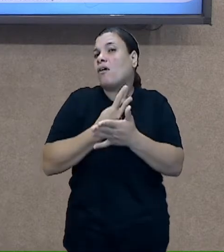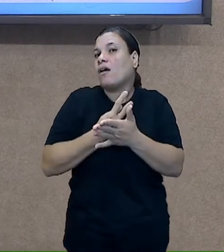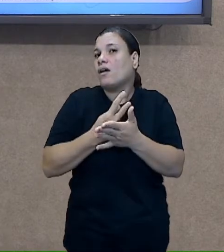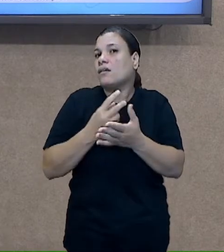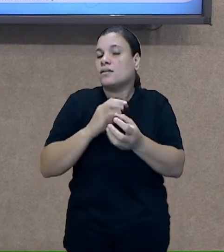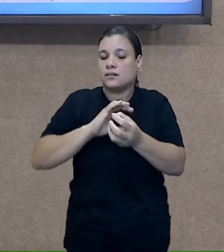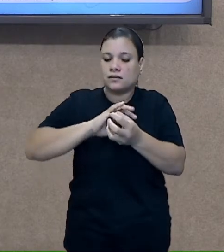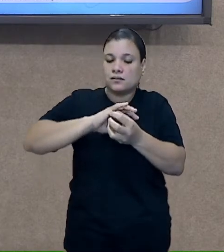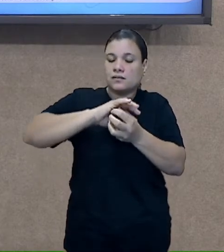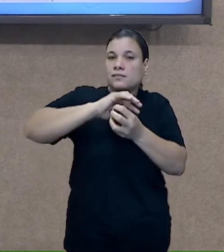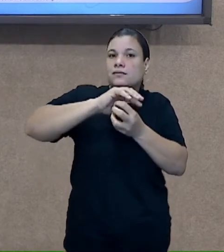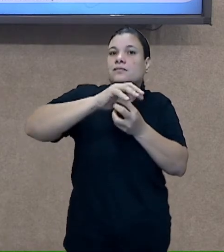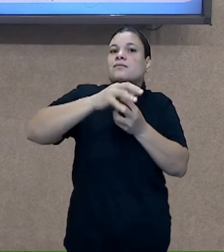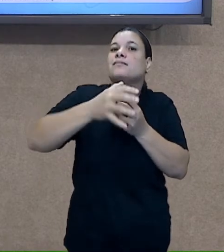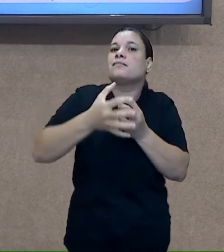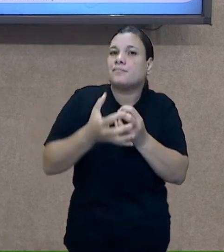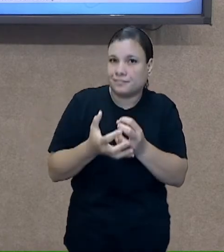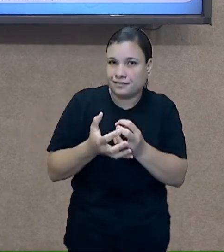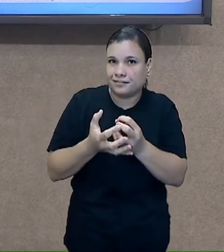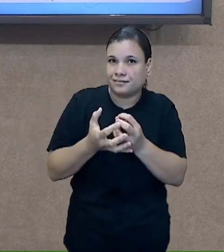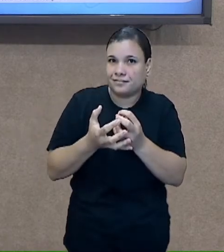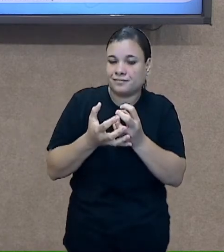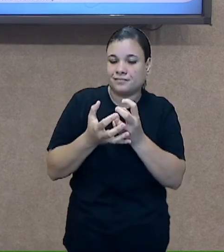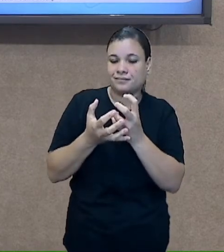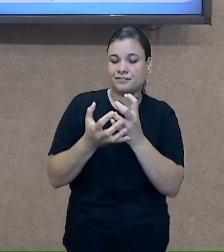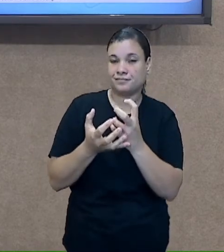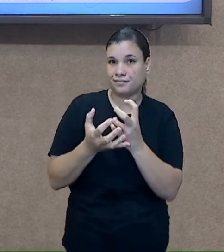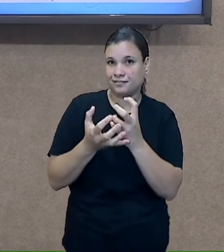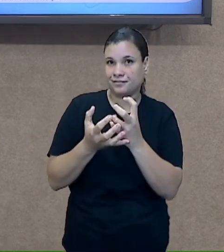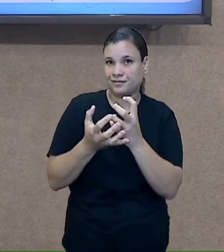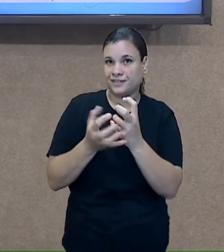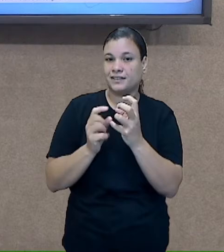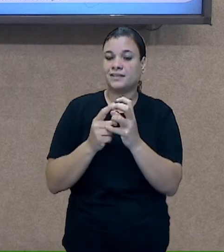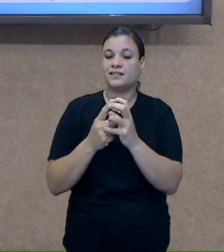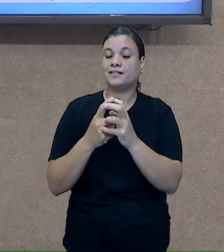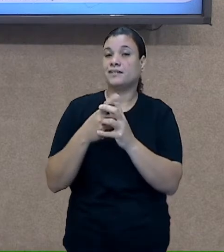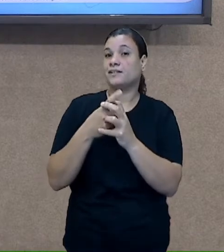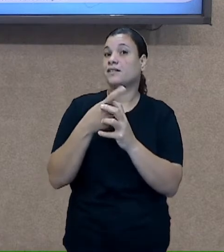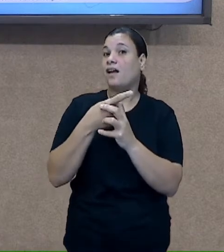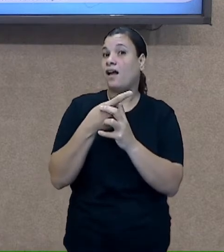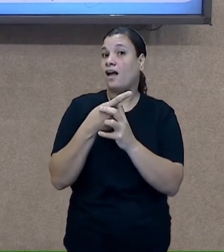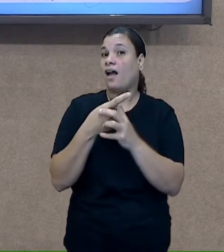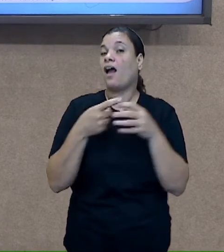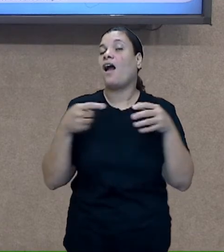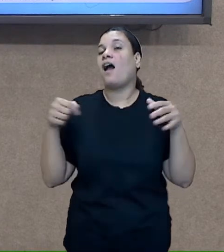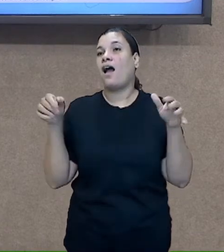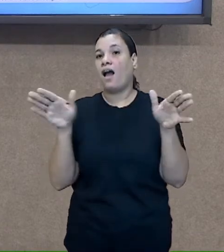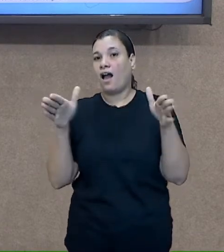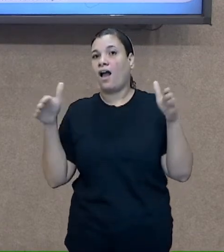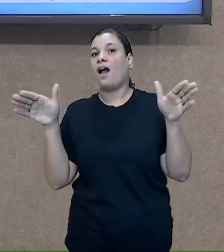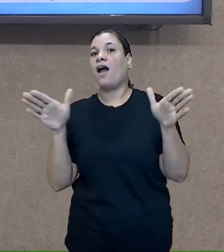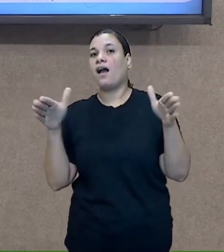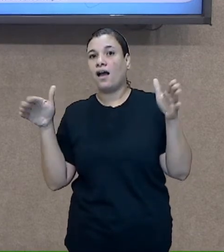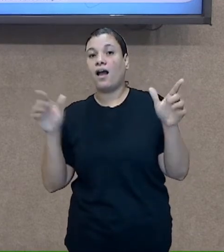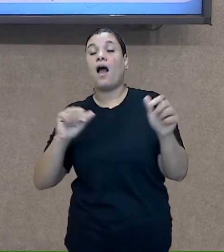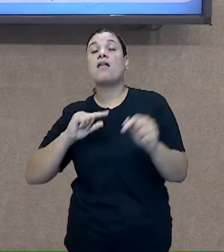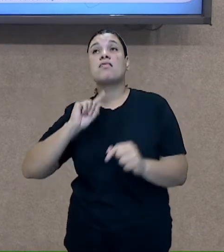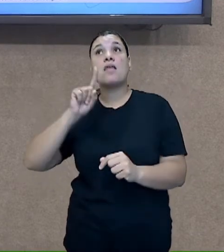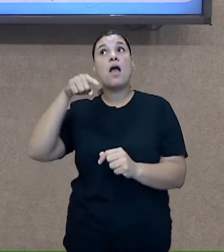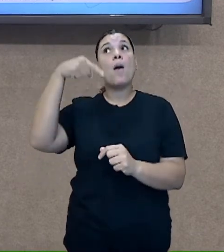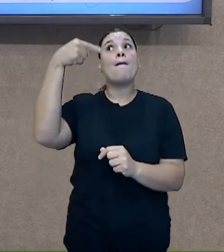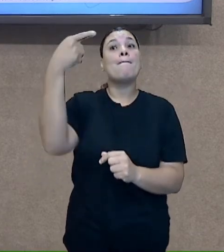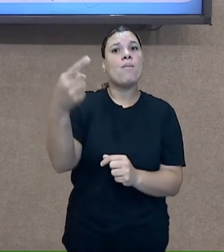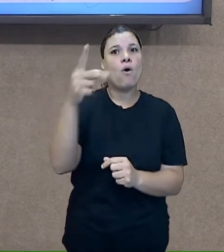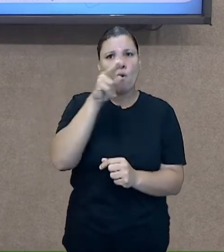gente acha aquela casquinha da cigarra pregada lá na árvore e a gente não sabe como que aconteceu esse processo de